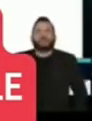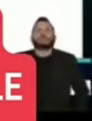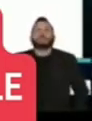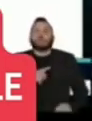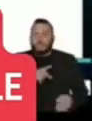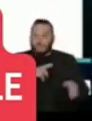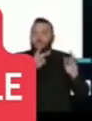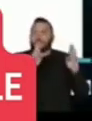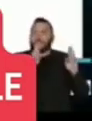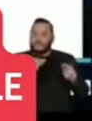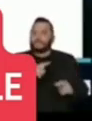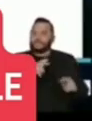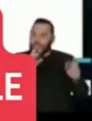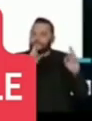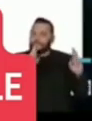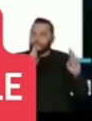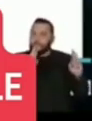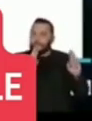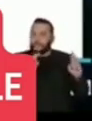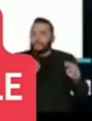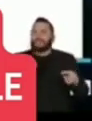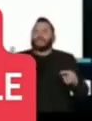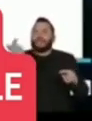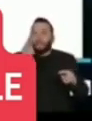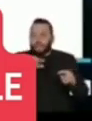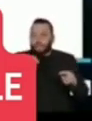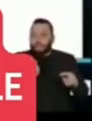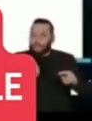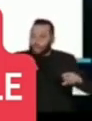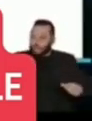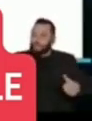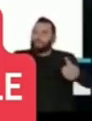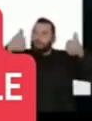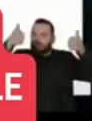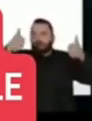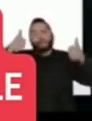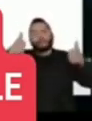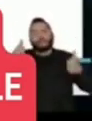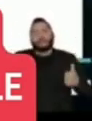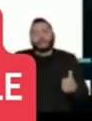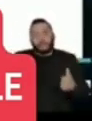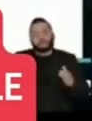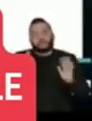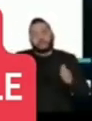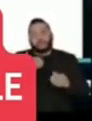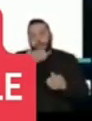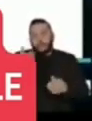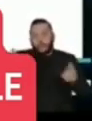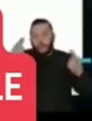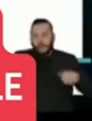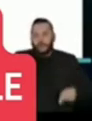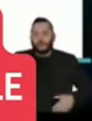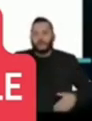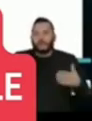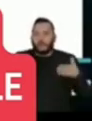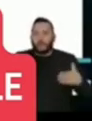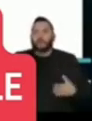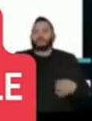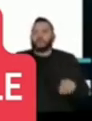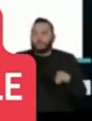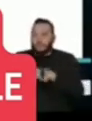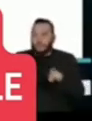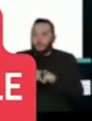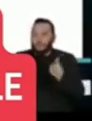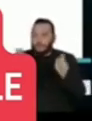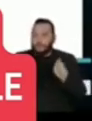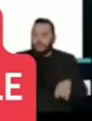esperança ainda, né? Tem esperança de poder se recuperar e melhorar a sua situação física e certamente terá